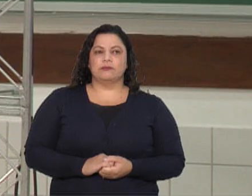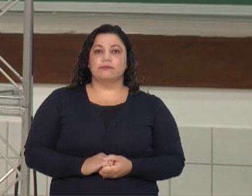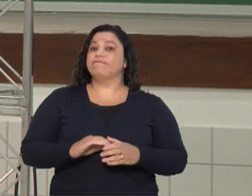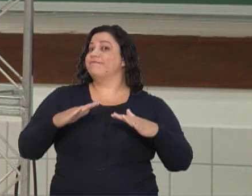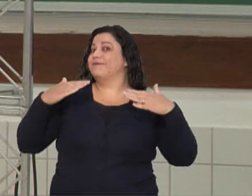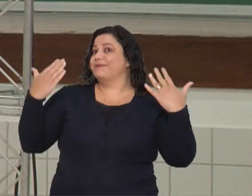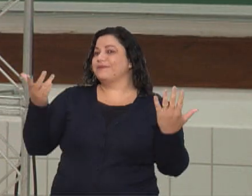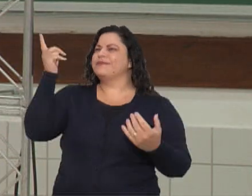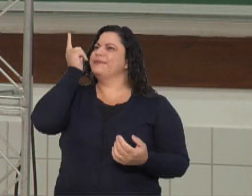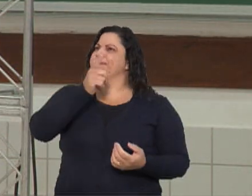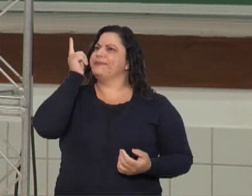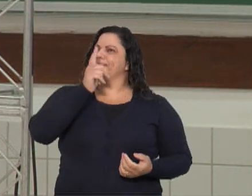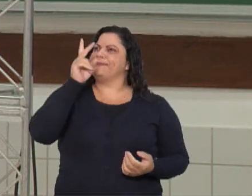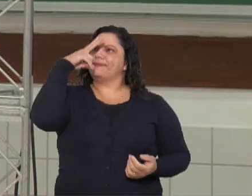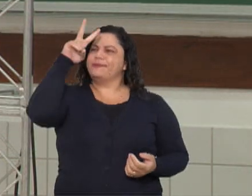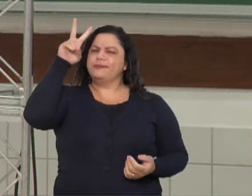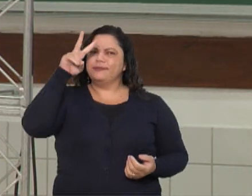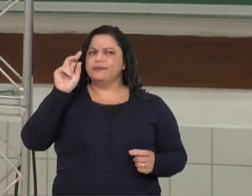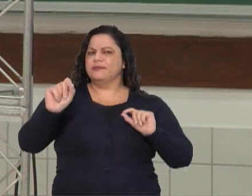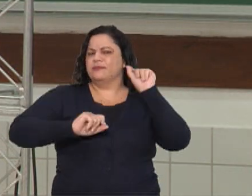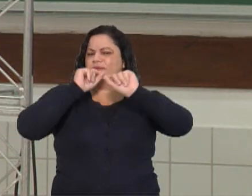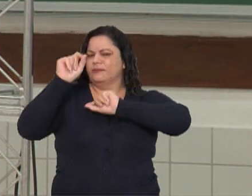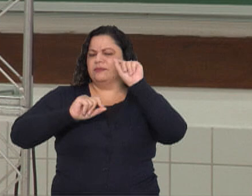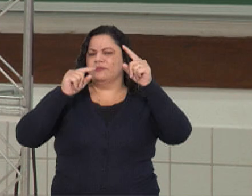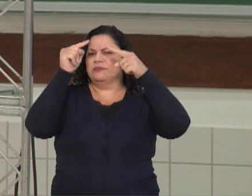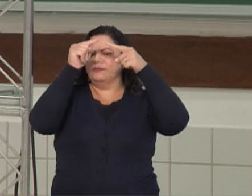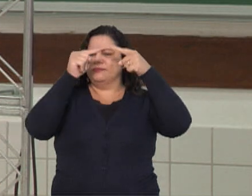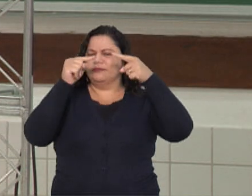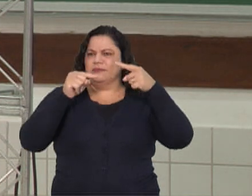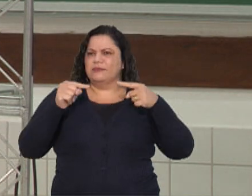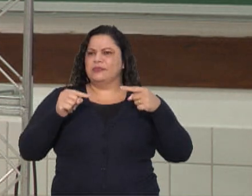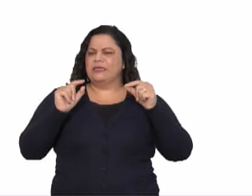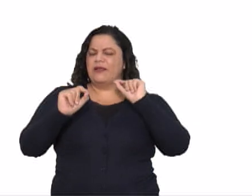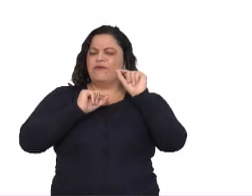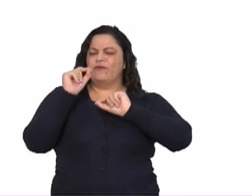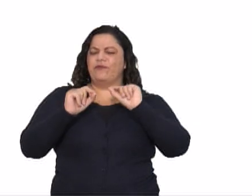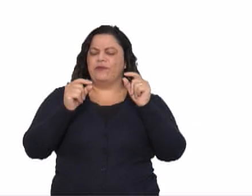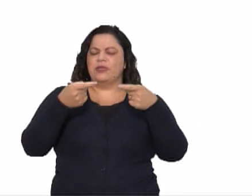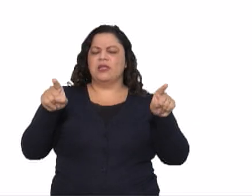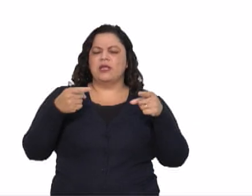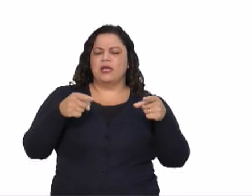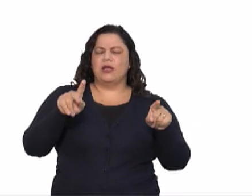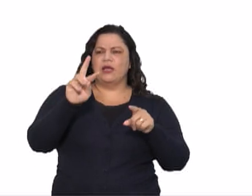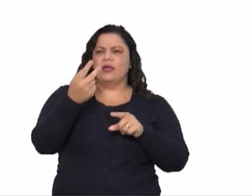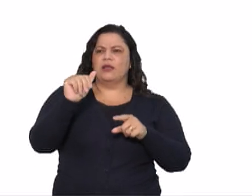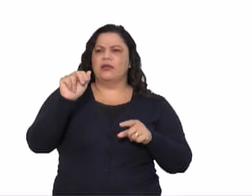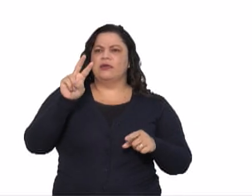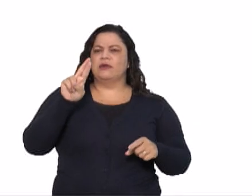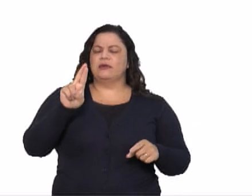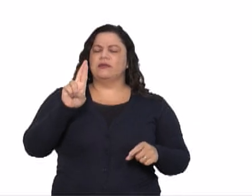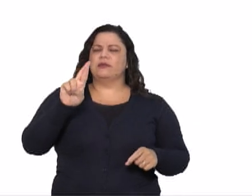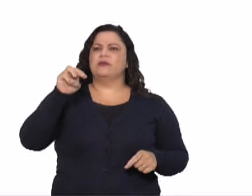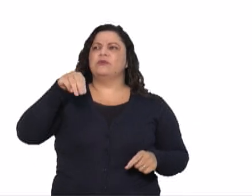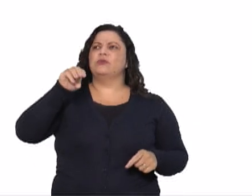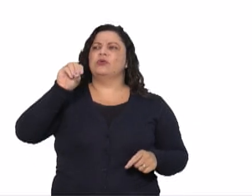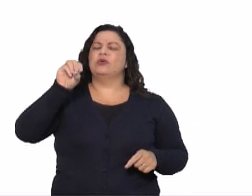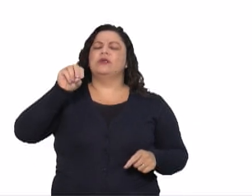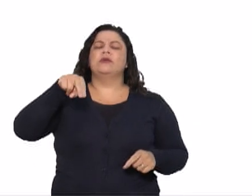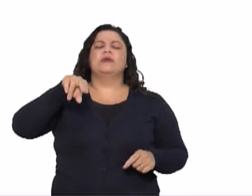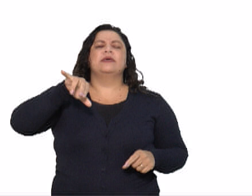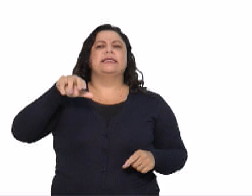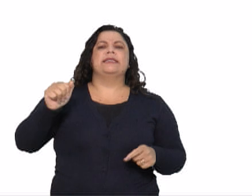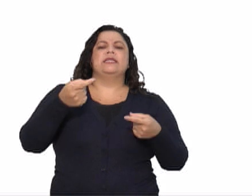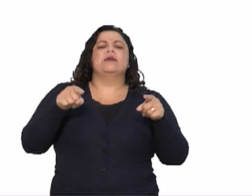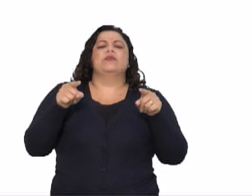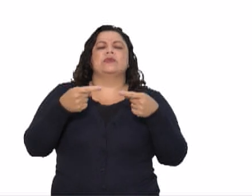E aí, conseguiram lembrar? Como definir a harmonia musical? A combinação de sons